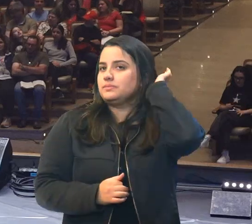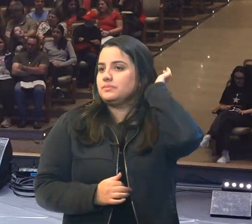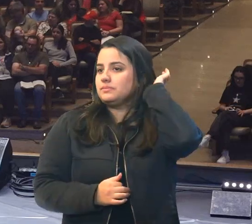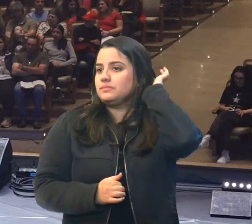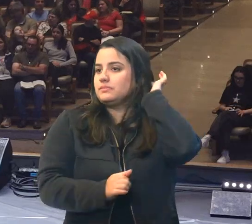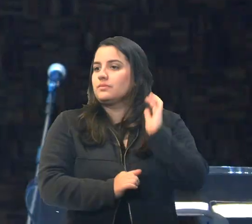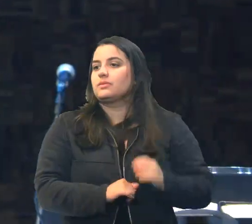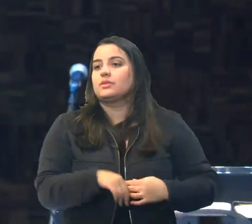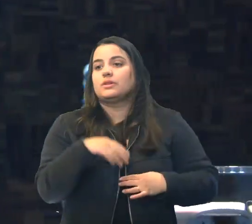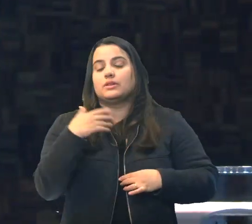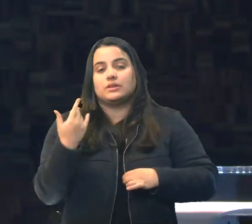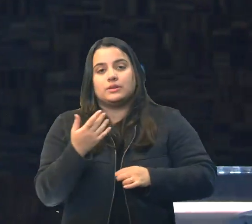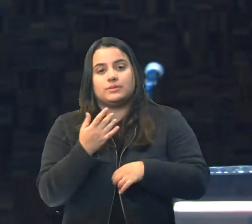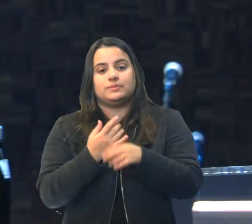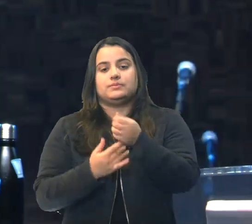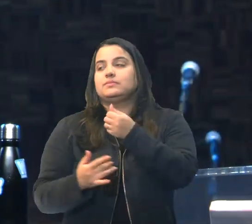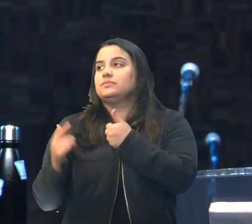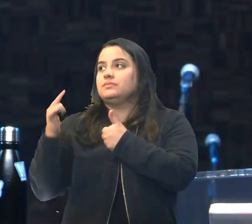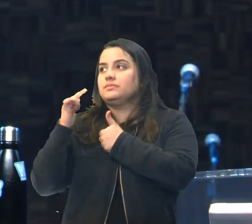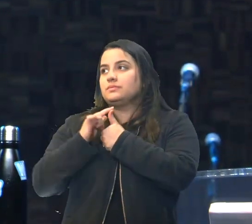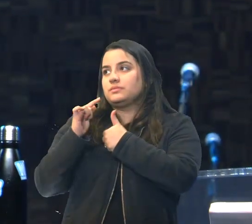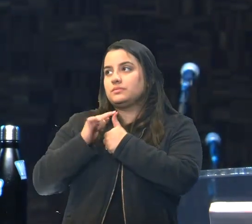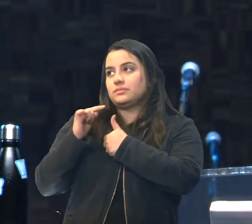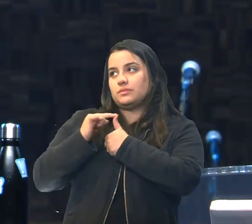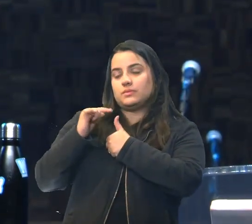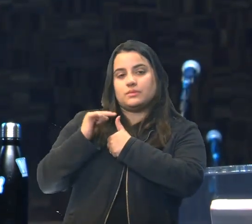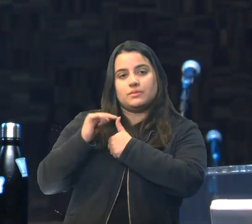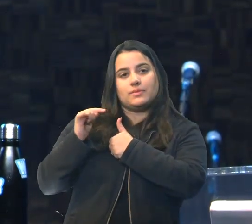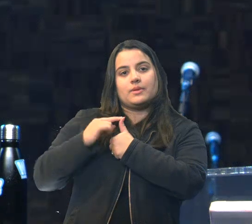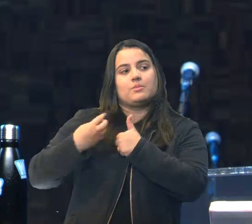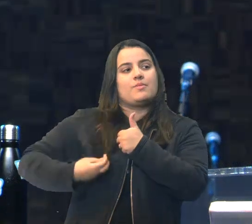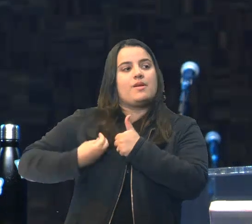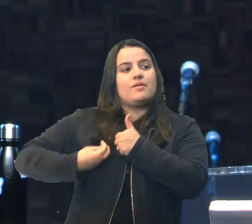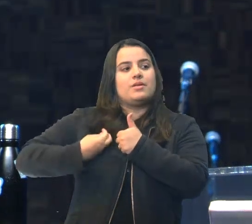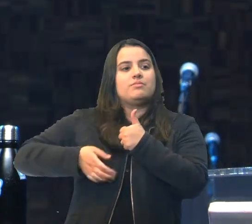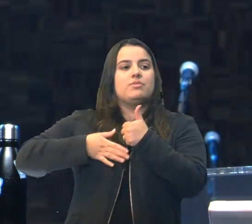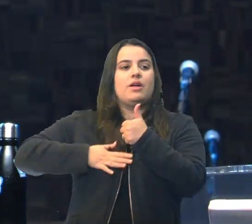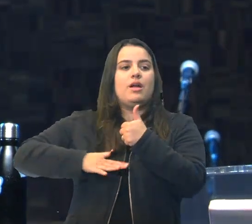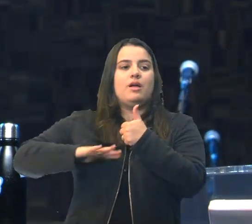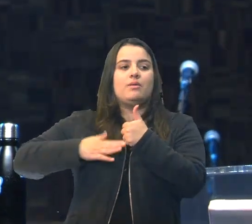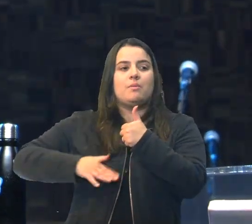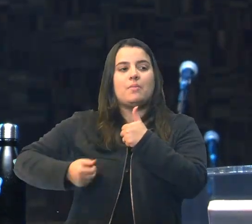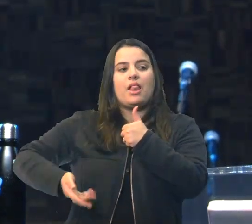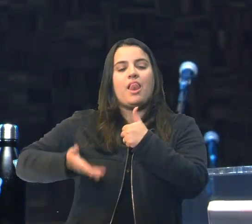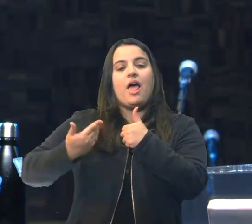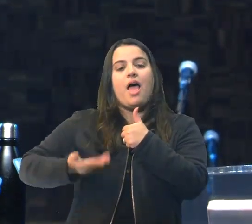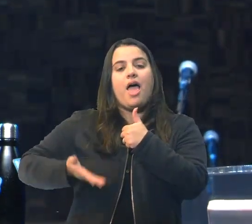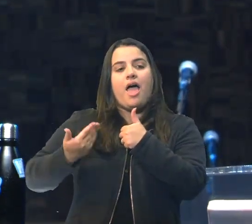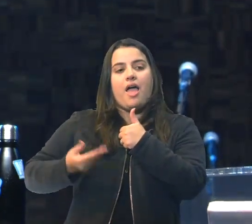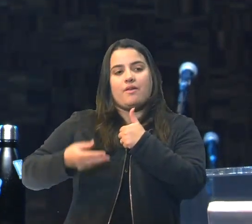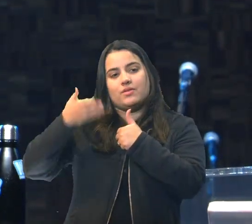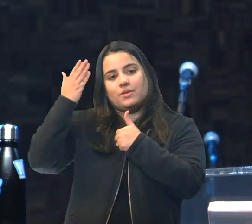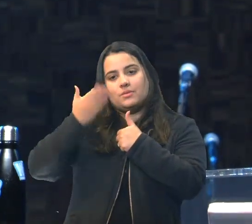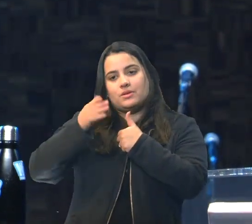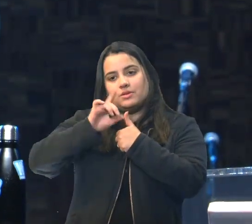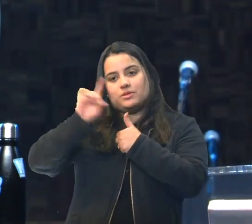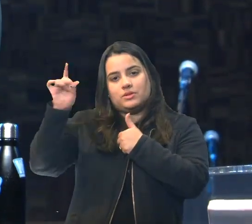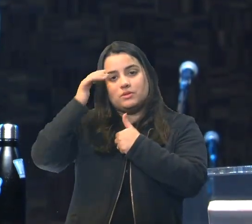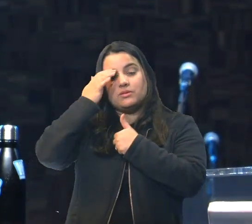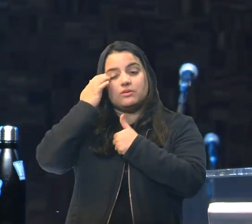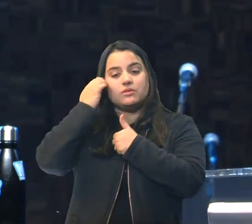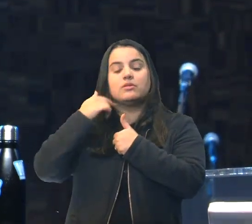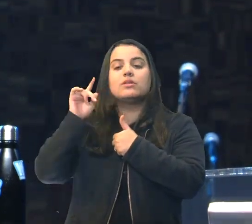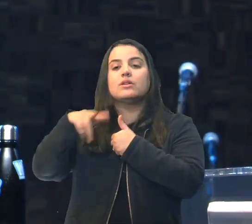Então a primeira coisa para você viver uma vida tranquila na presença de Deus é você